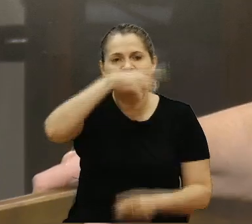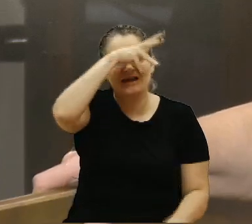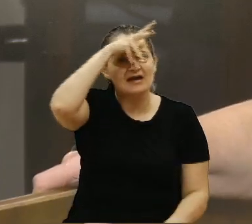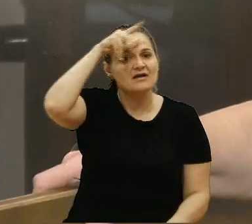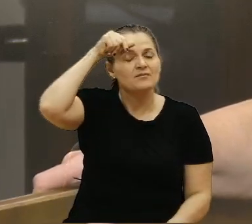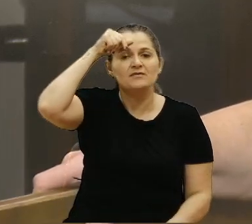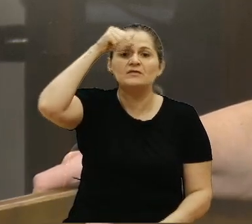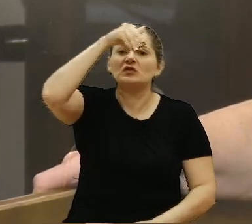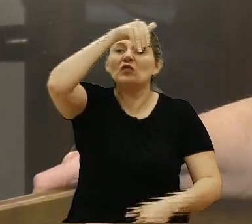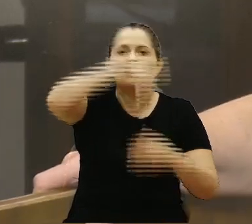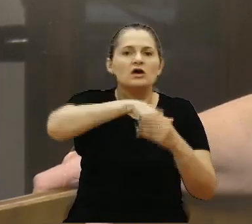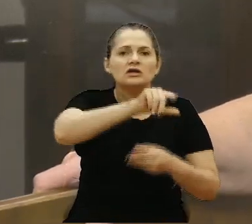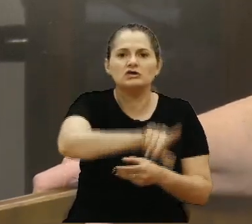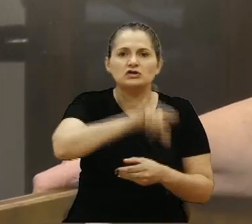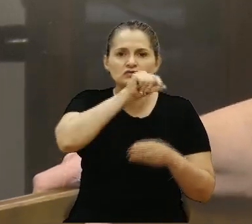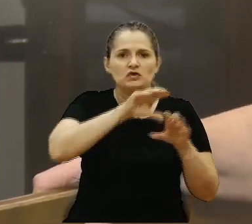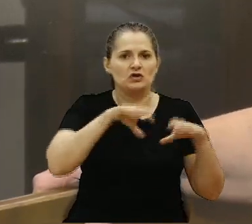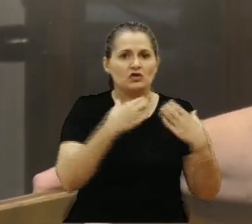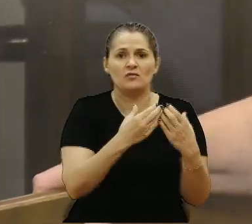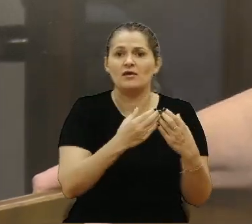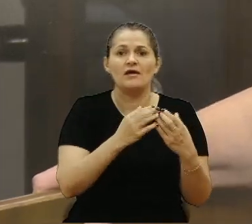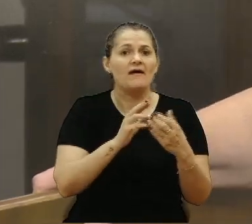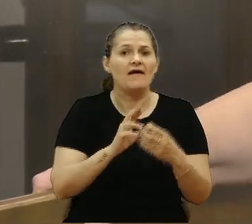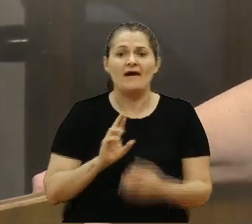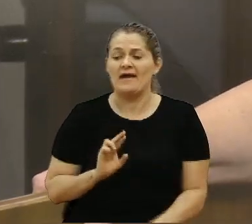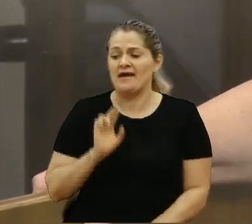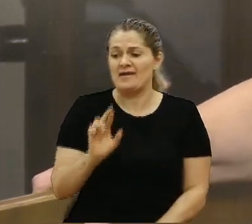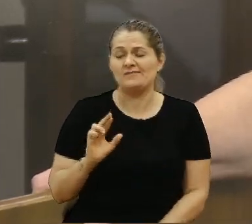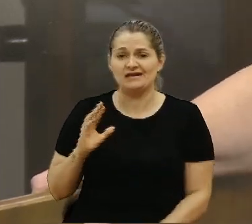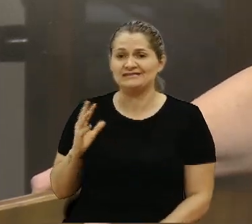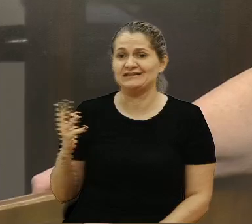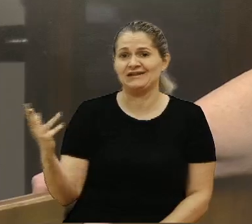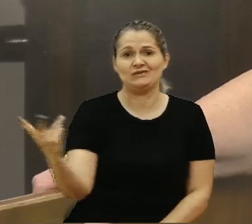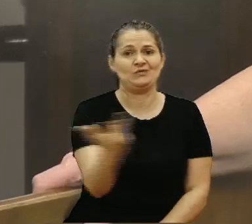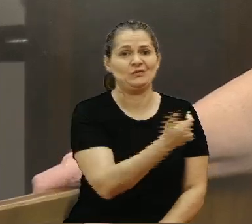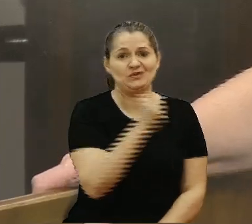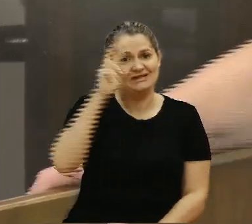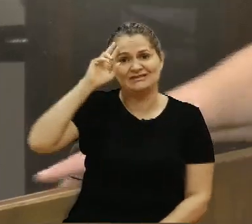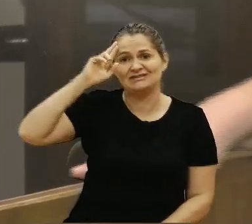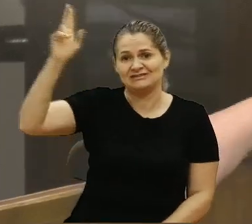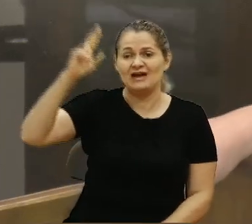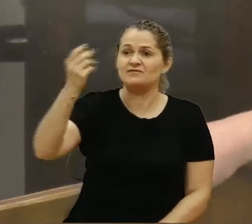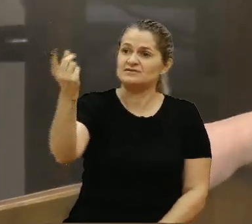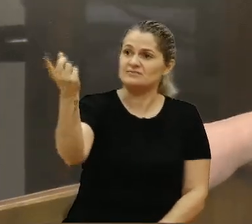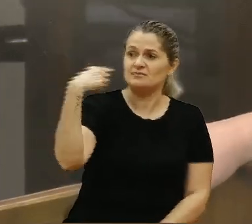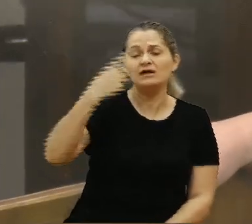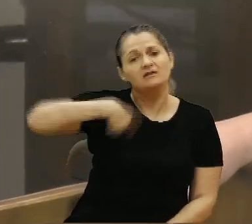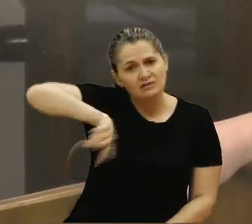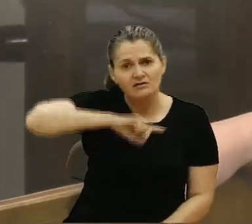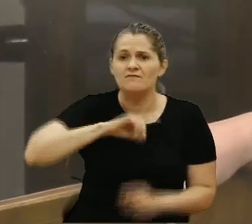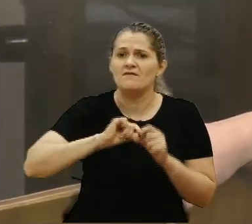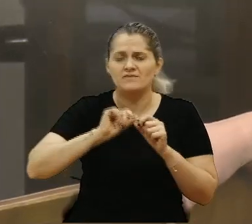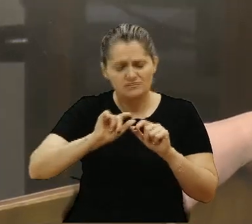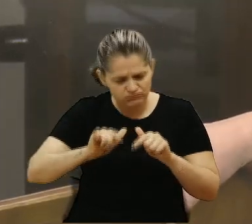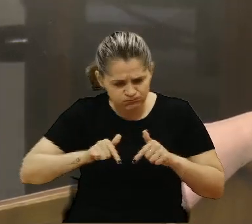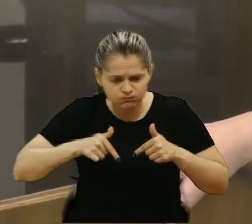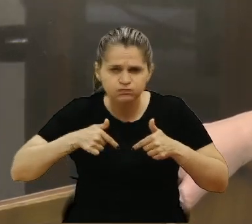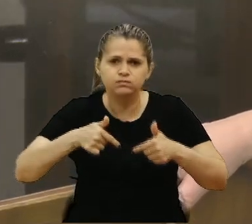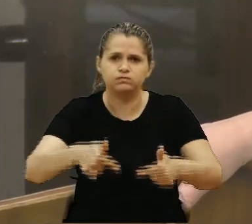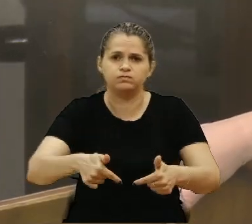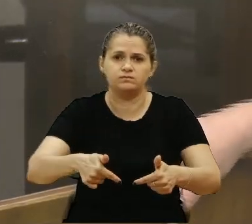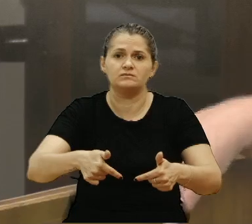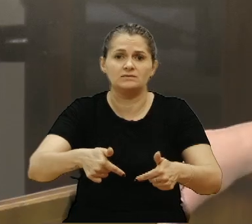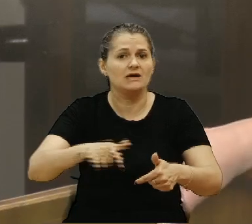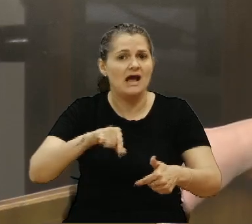for eleito pela comunidade é o nosso chefe e nós vamos cumprir com as ordens que nós vamos receber.